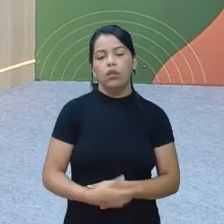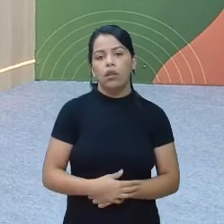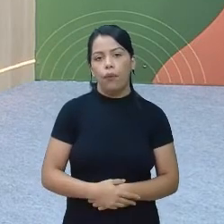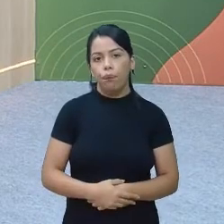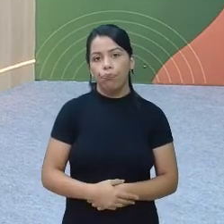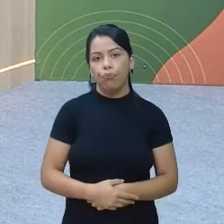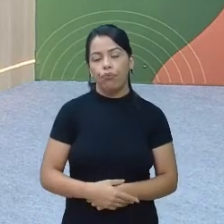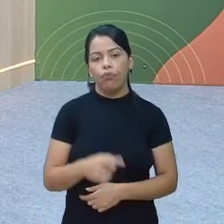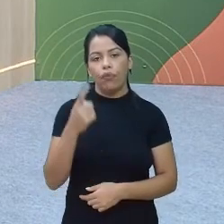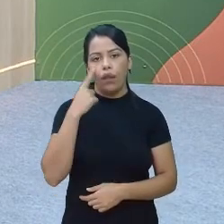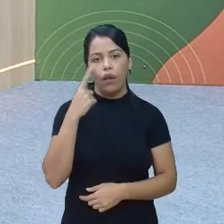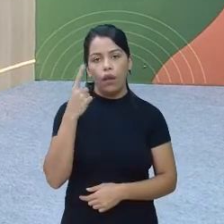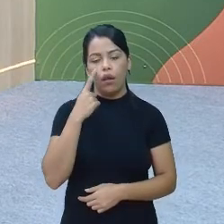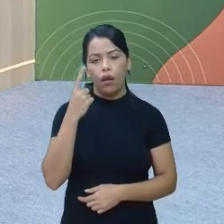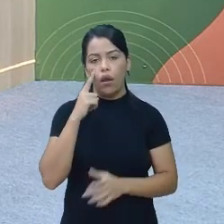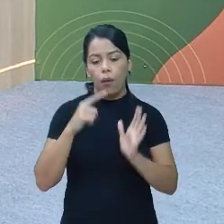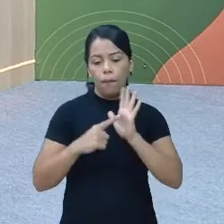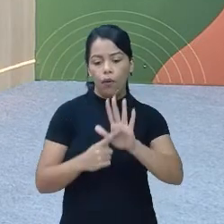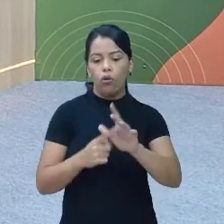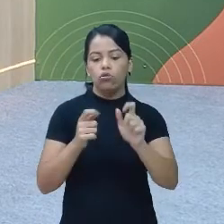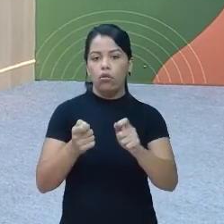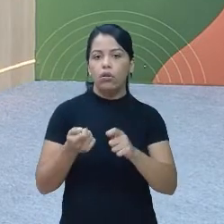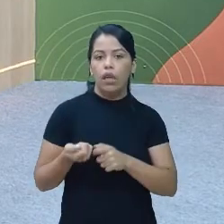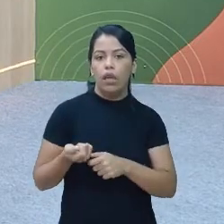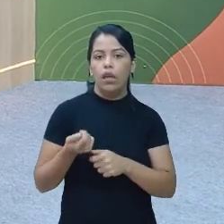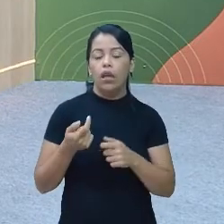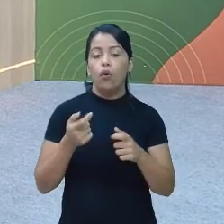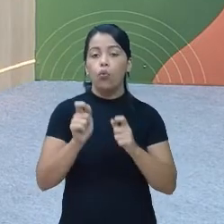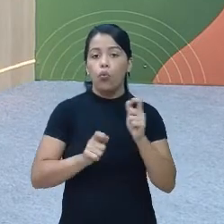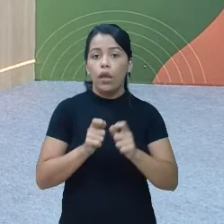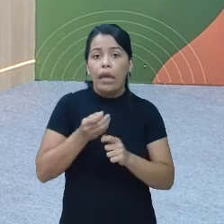dessas pessoas que estão ali resistindo de forma mais